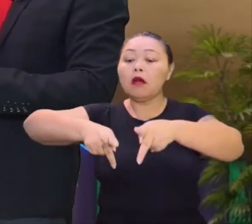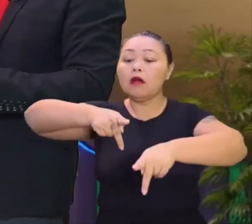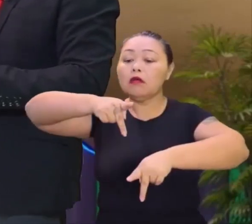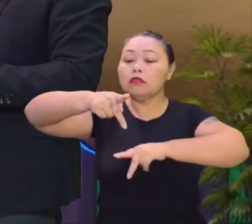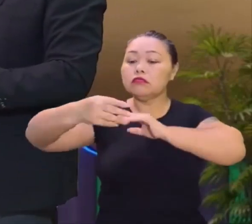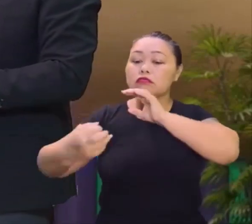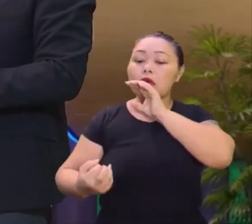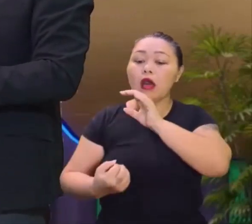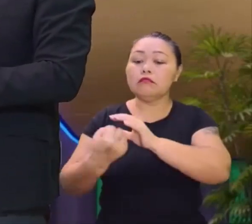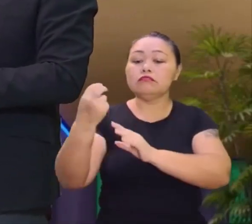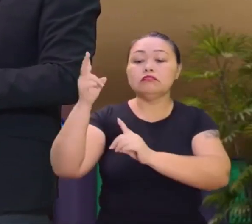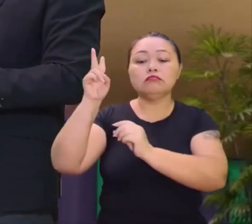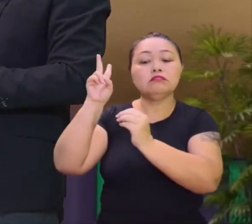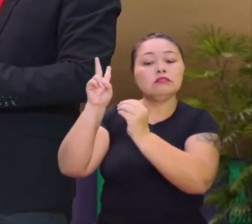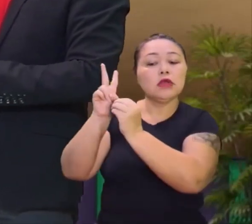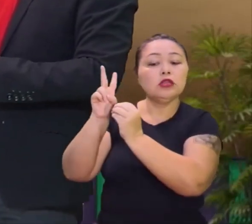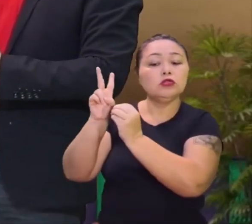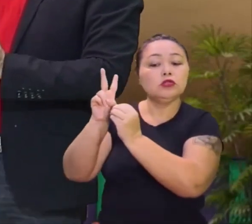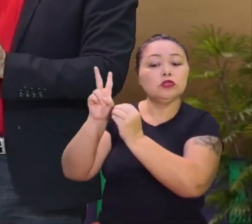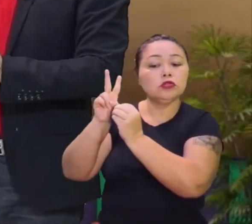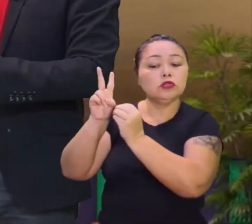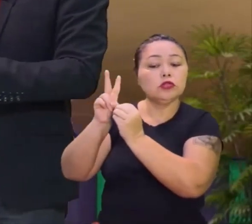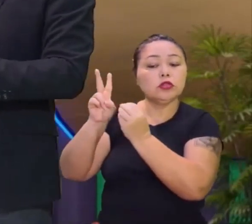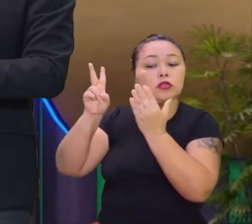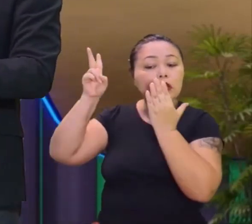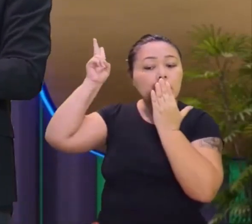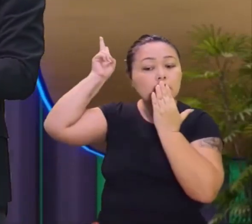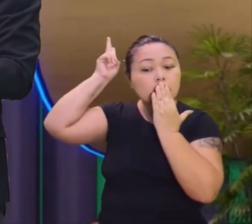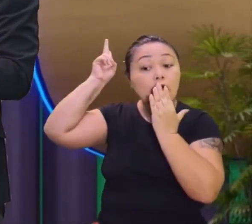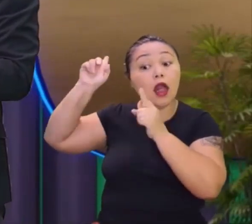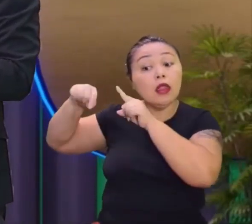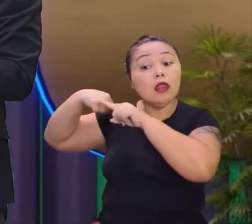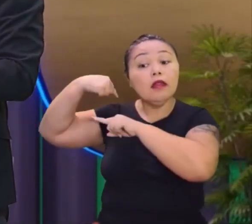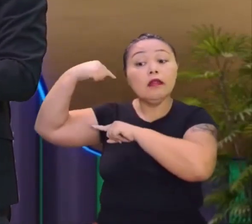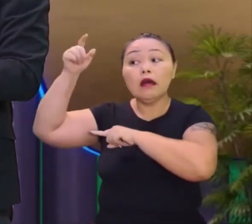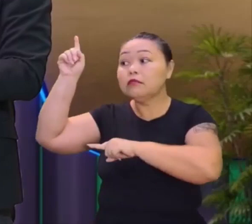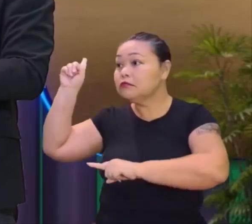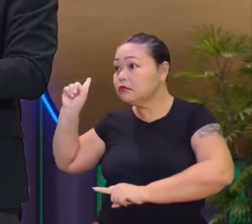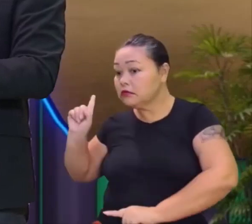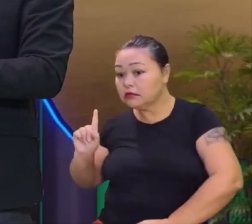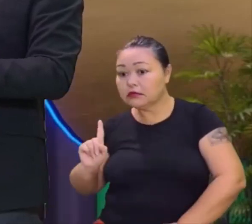originais, os indígenas. Certo? Depois o homem chegou.